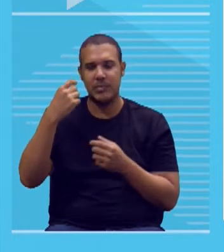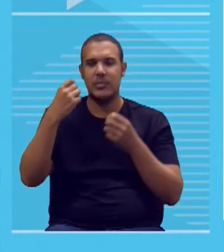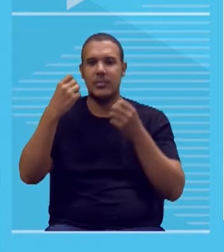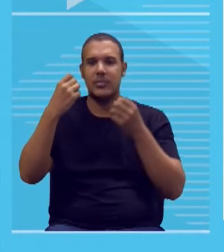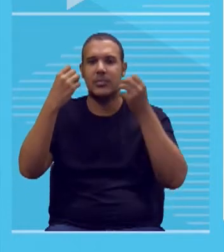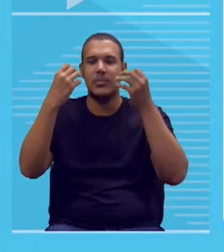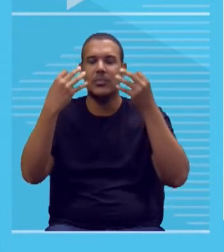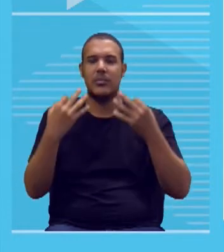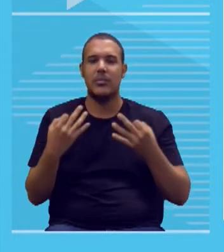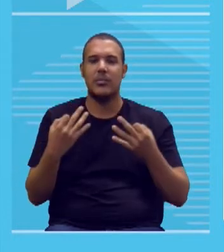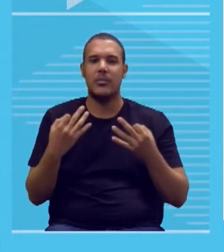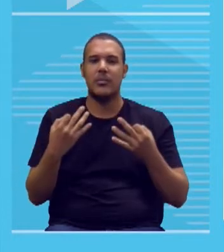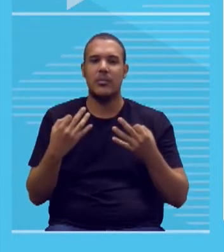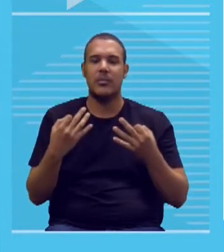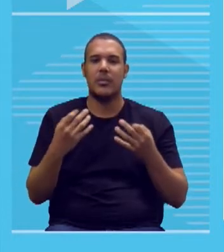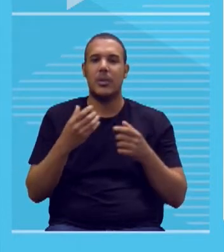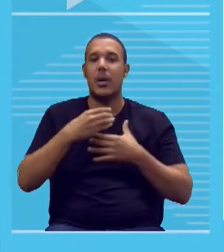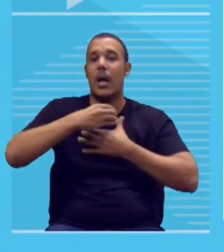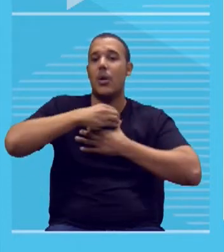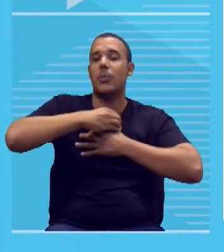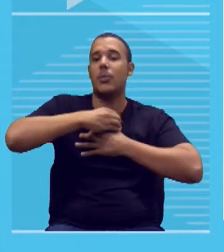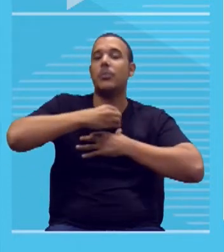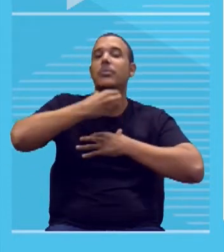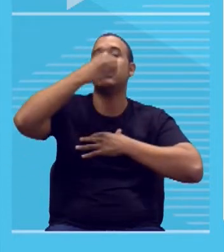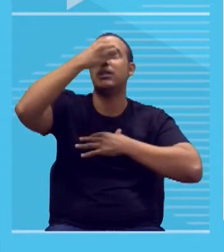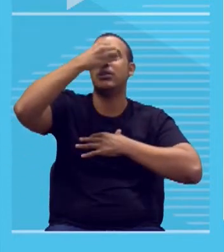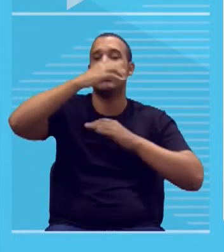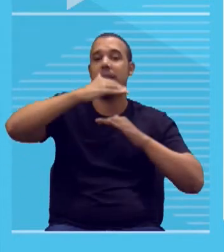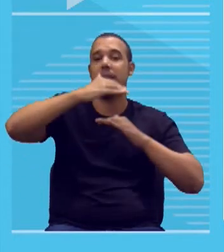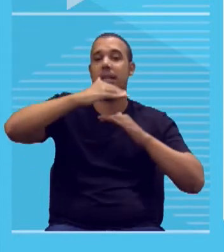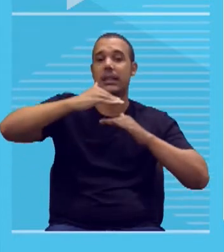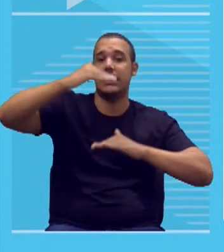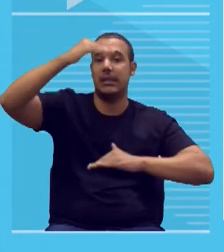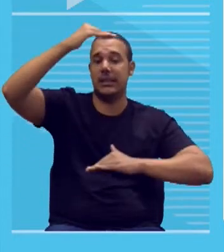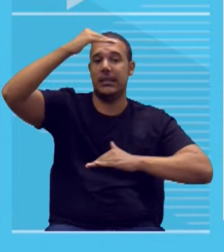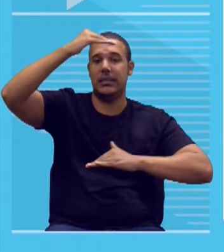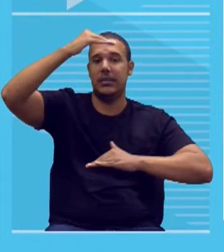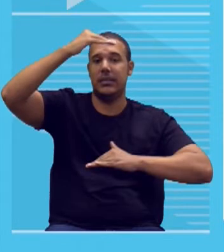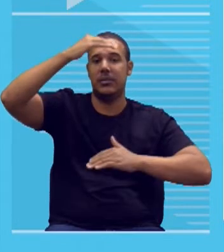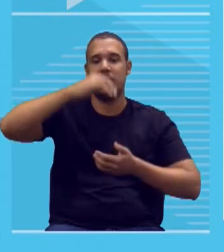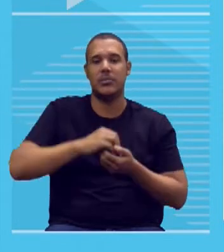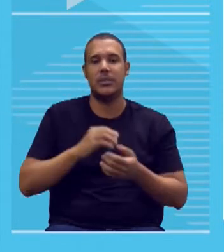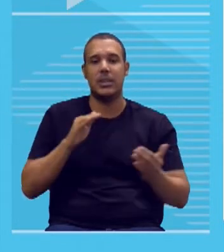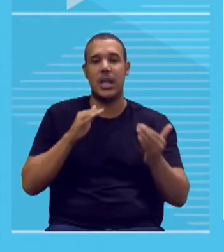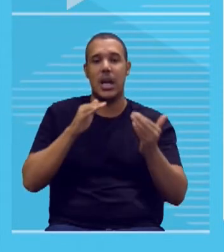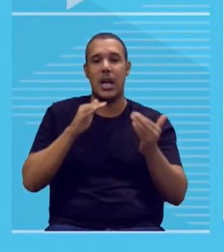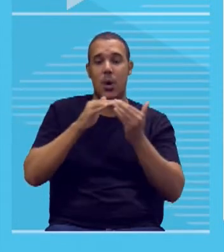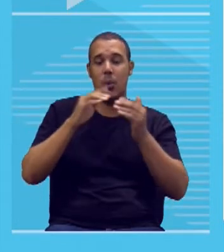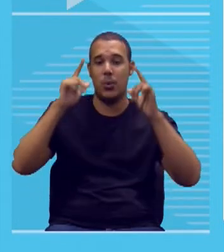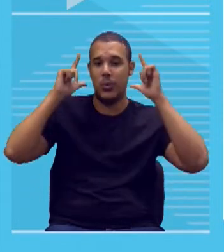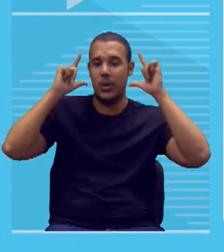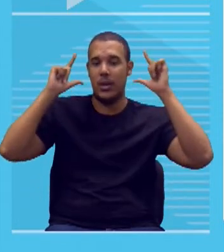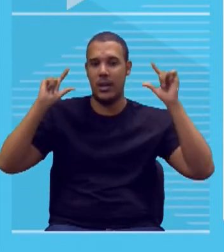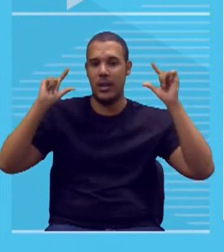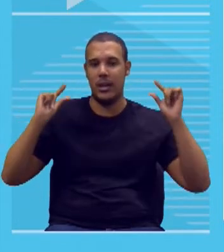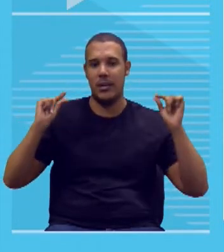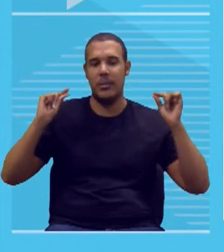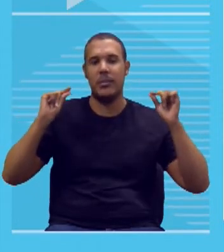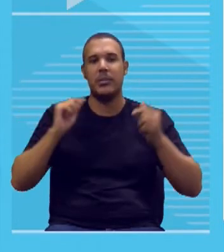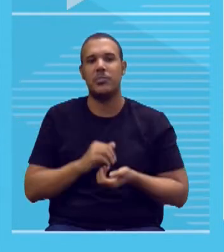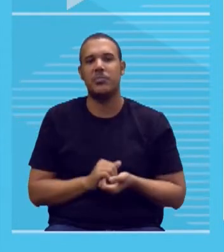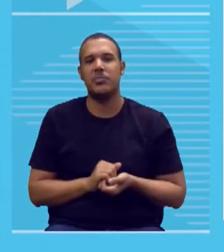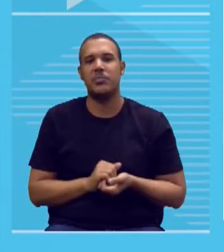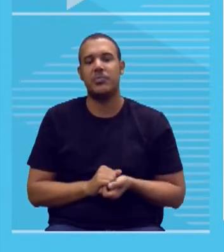explicação para o tamanho do pescoço da girafa segundo o nosso querido de